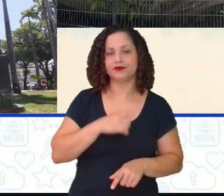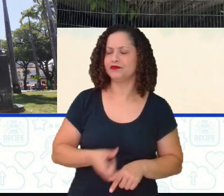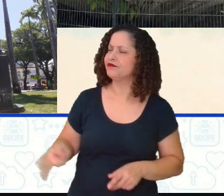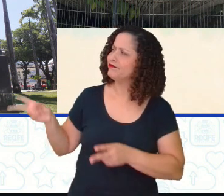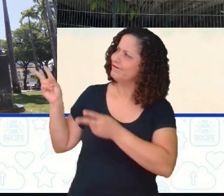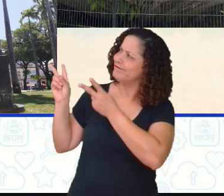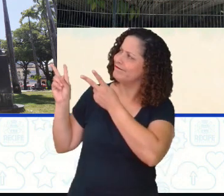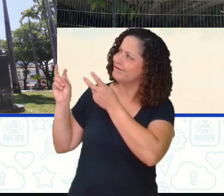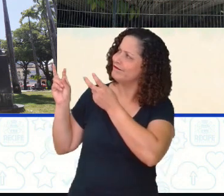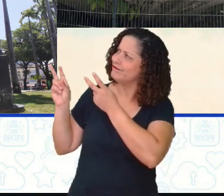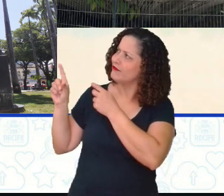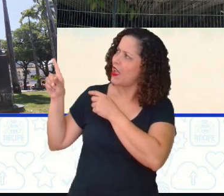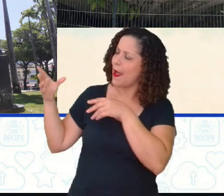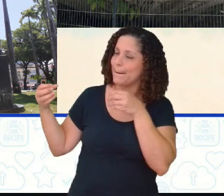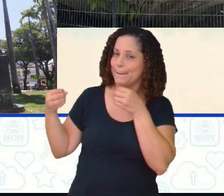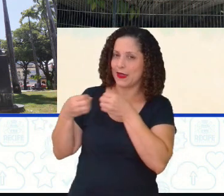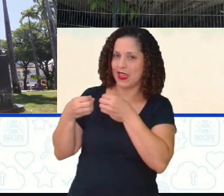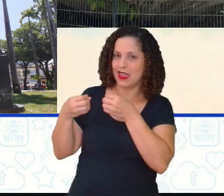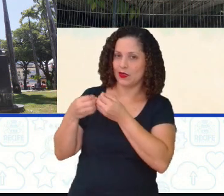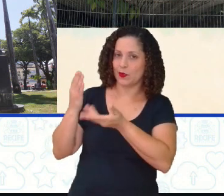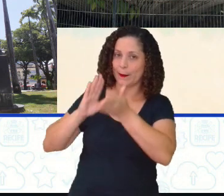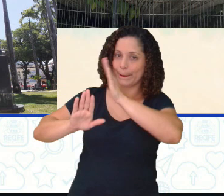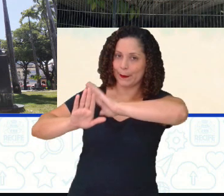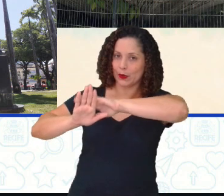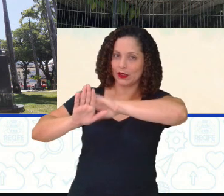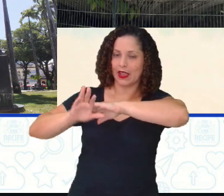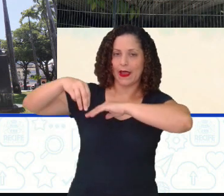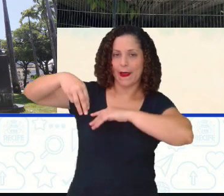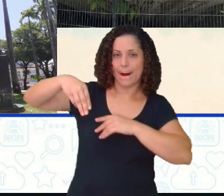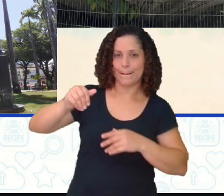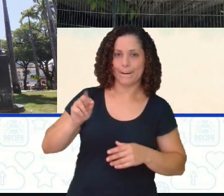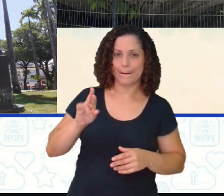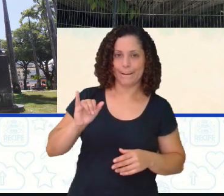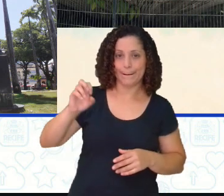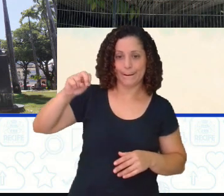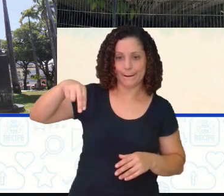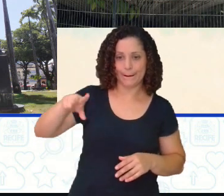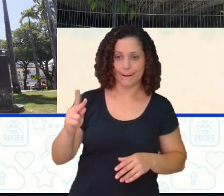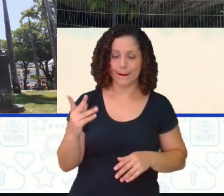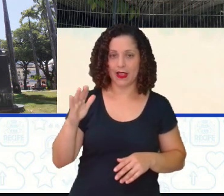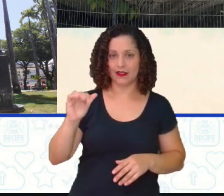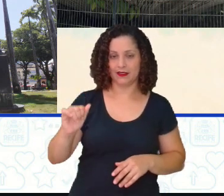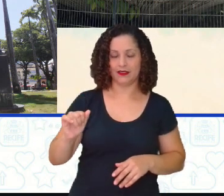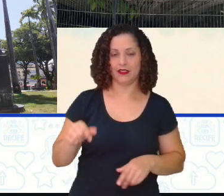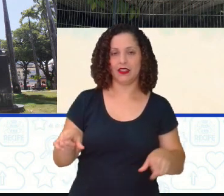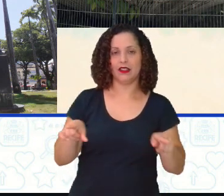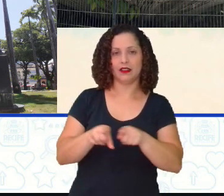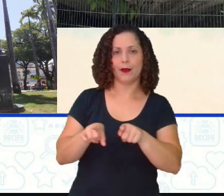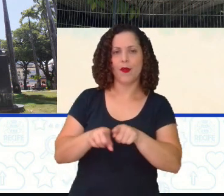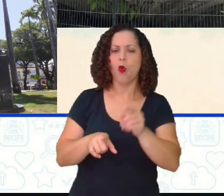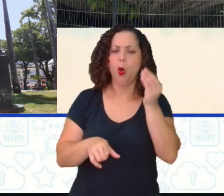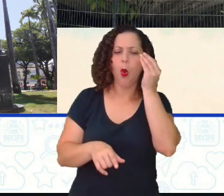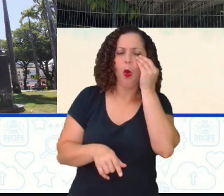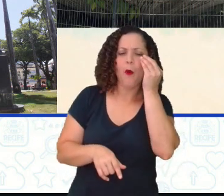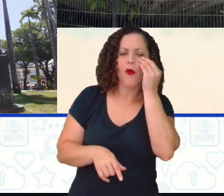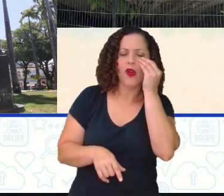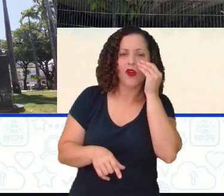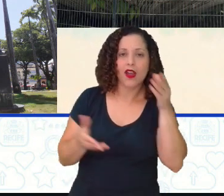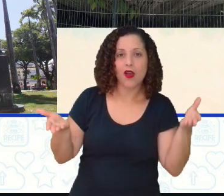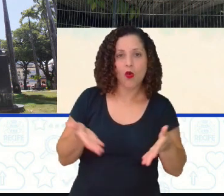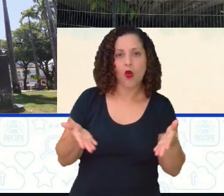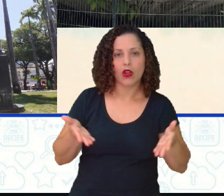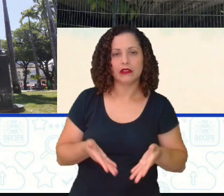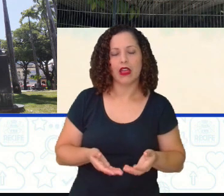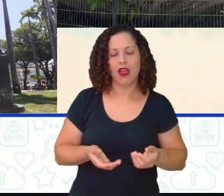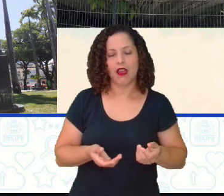que está bem próximo à área da Marinha, do observatório, que agora está em reforma, a gente vai dar uma olhadinha, ele está aí